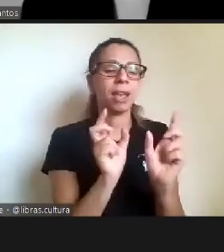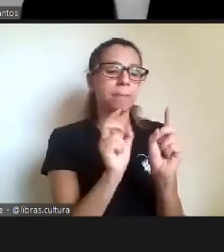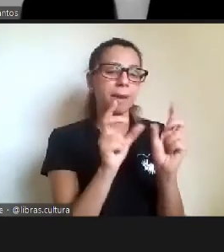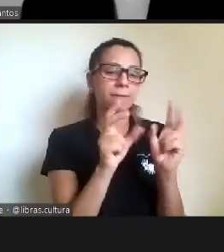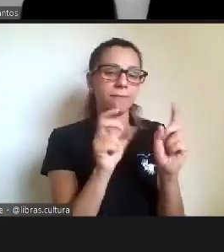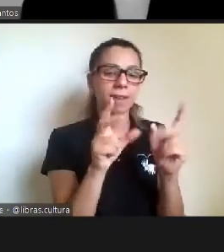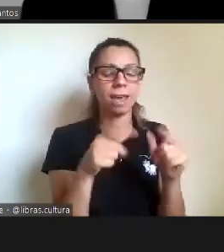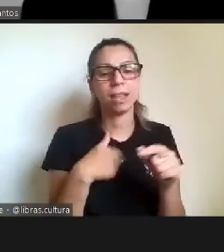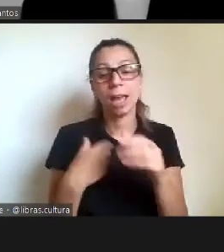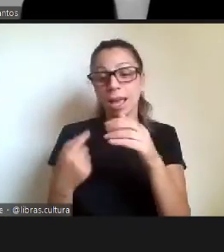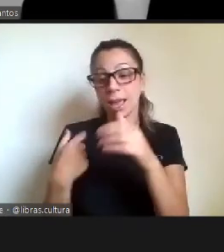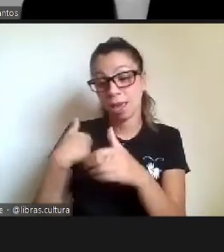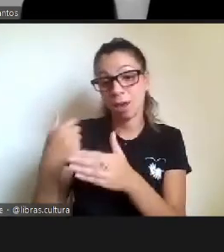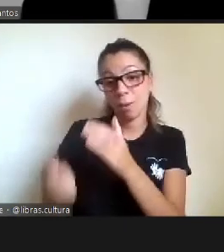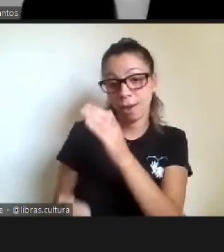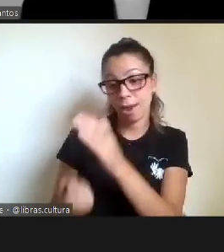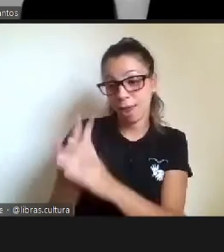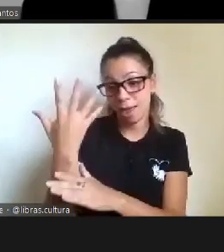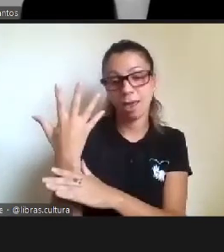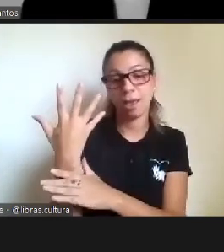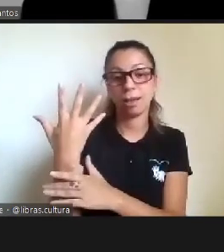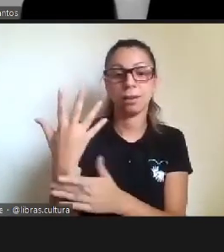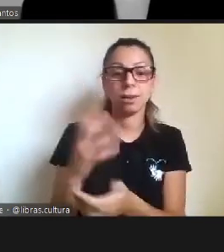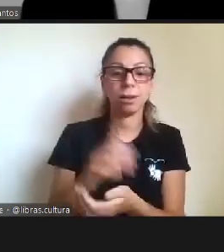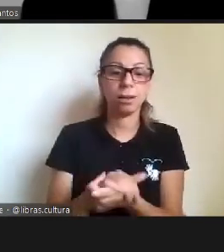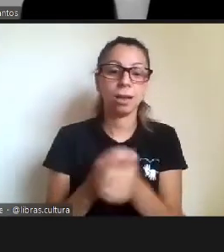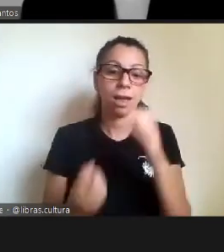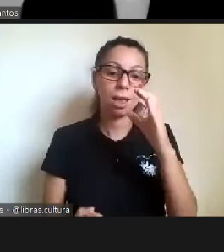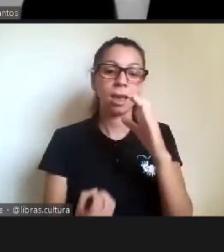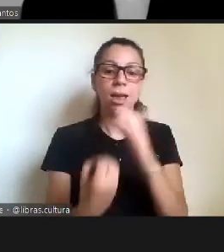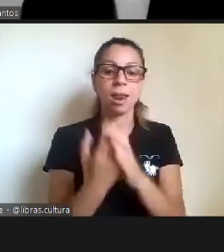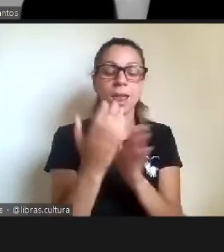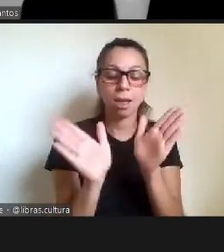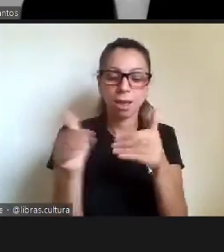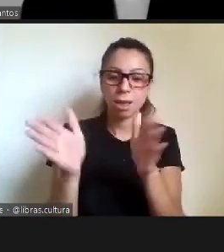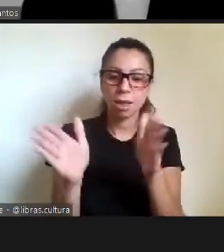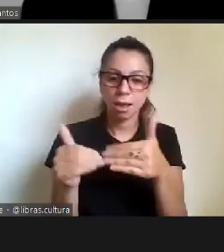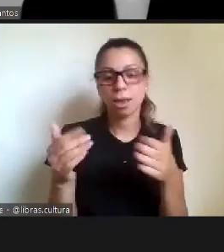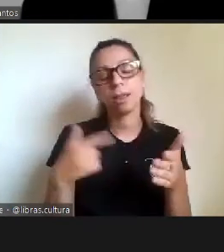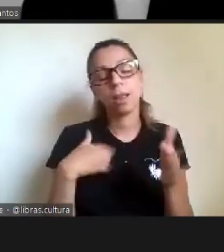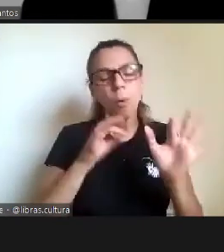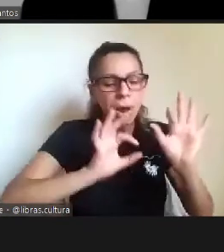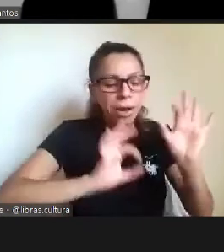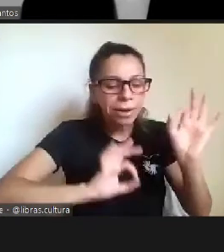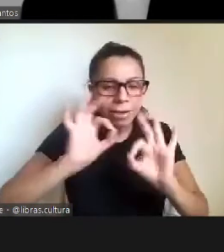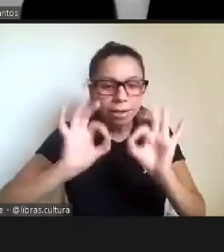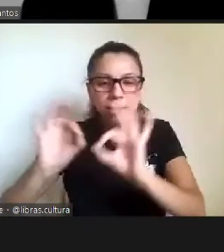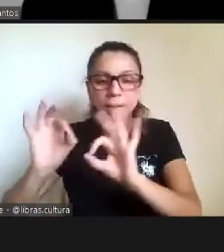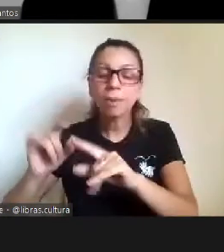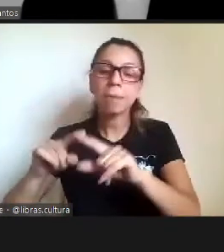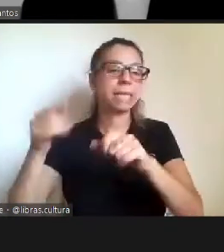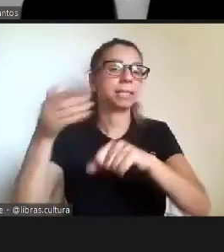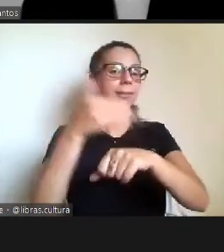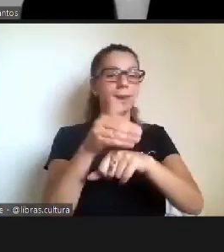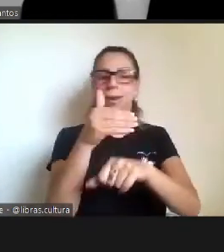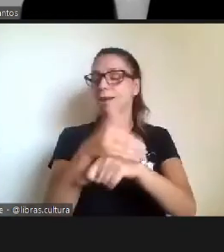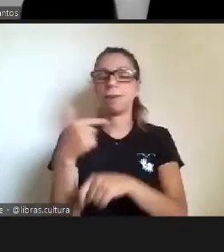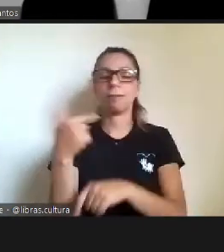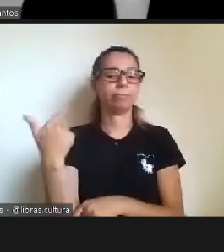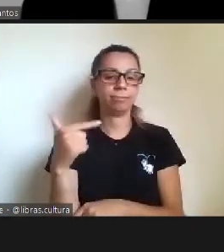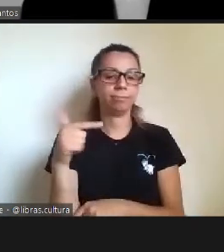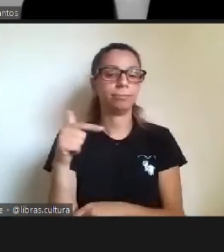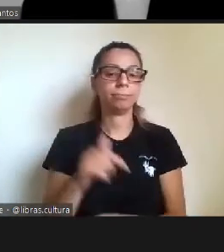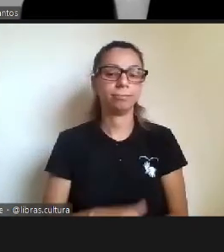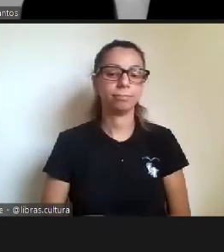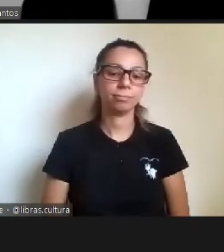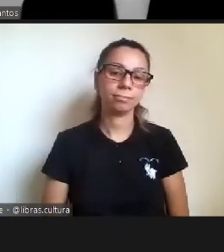design por sabonete atualmente, agora. E eu queria fazer aquela caixinha. Então, eu fiz uma produçãozinha. Mas eu não ensaiei. Por